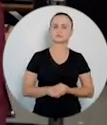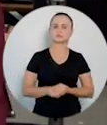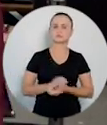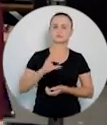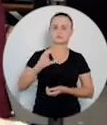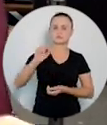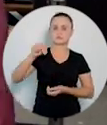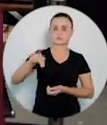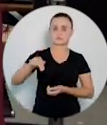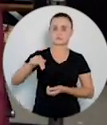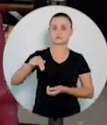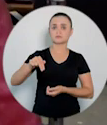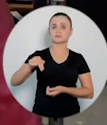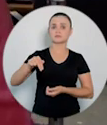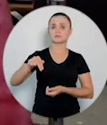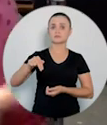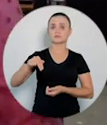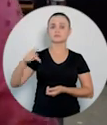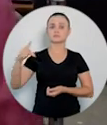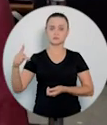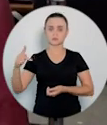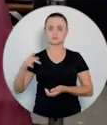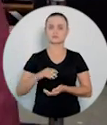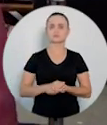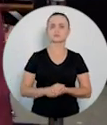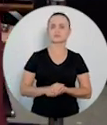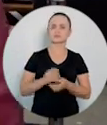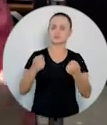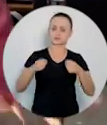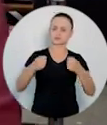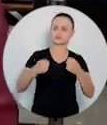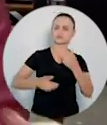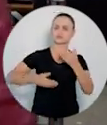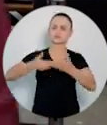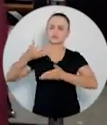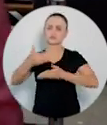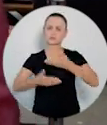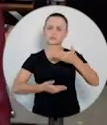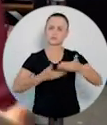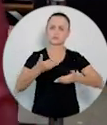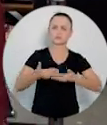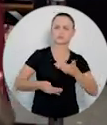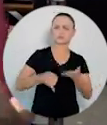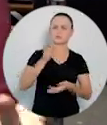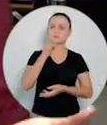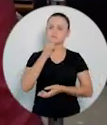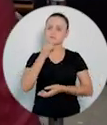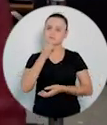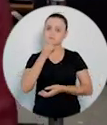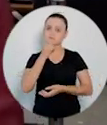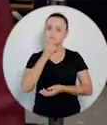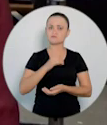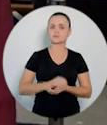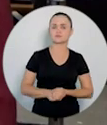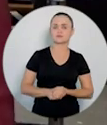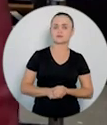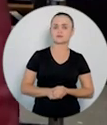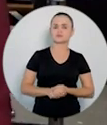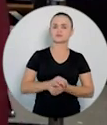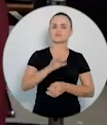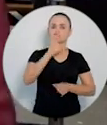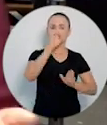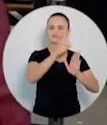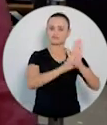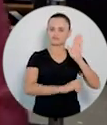nós temos comissões importantes que eu acho que a advocacia também pode contribuir, como, por exemplo, a comissão que defende os direitos fundamentais. Essas